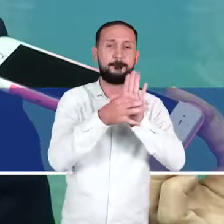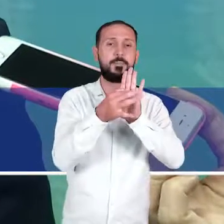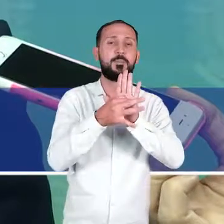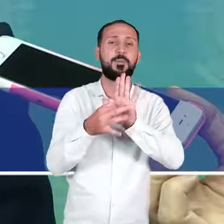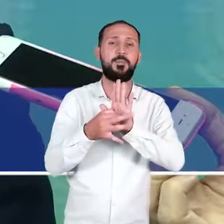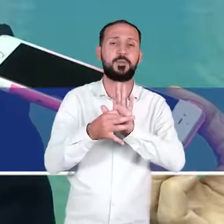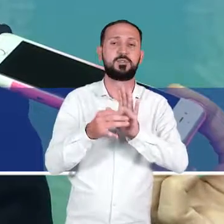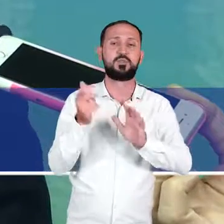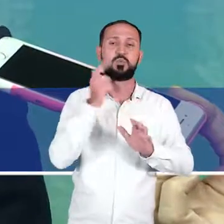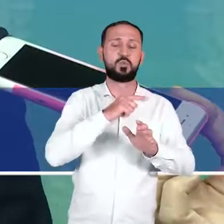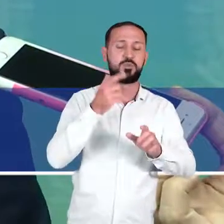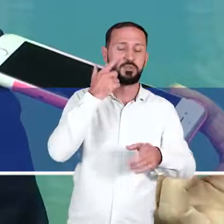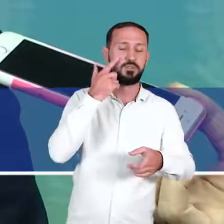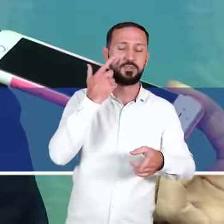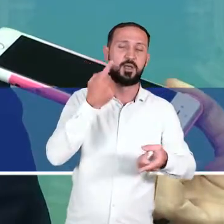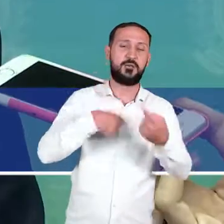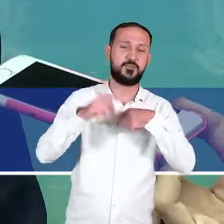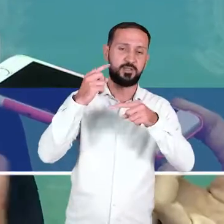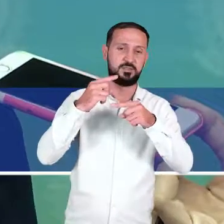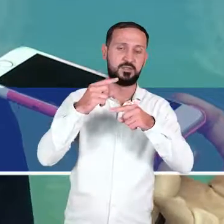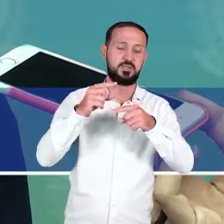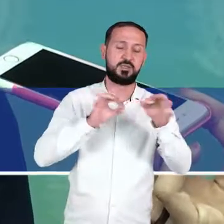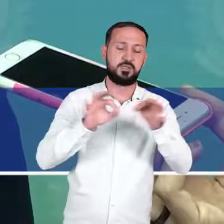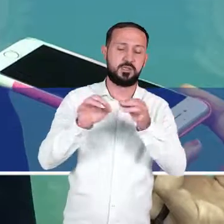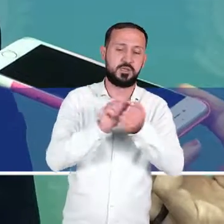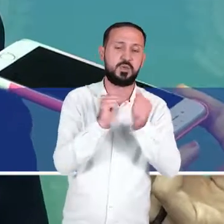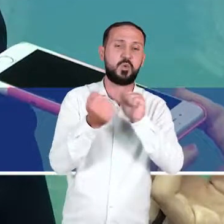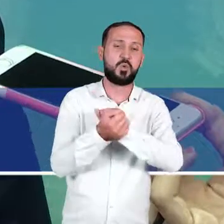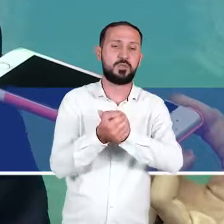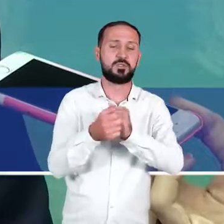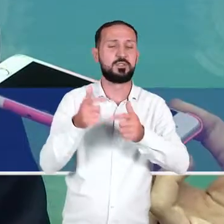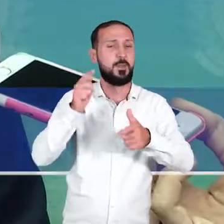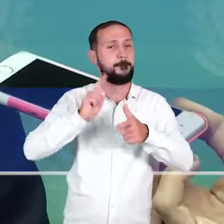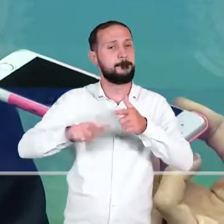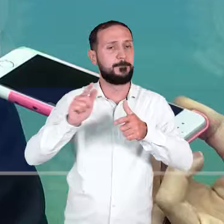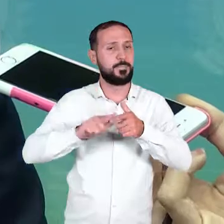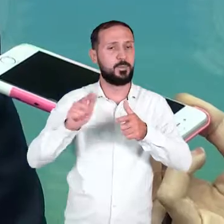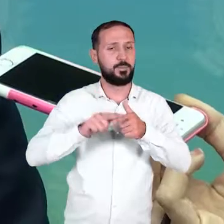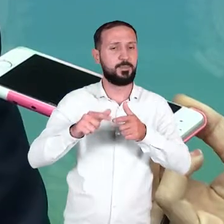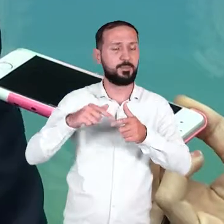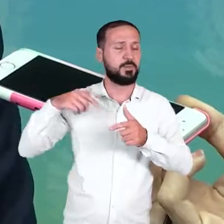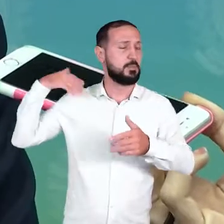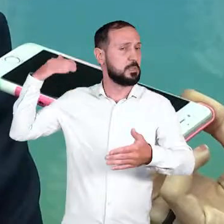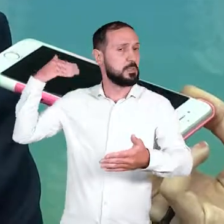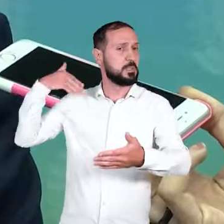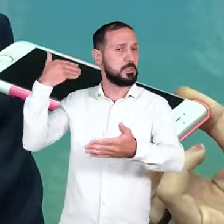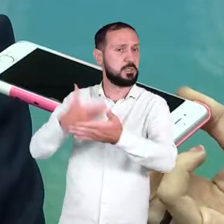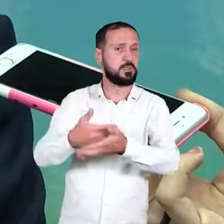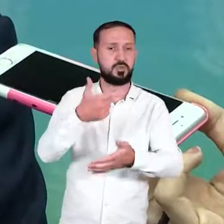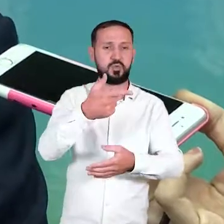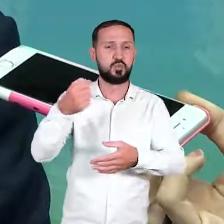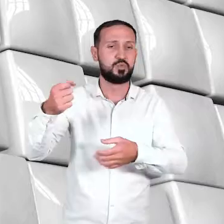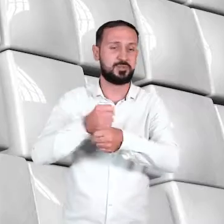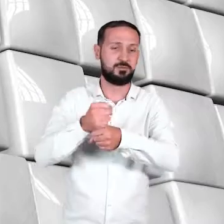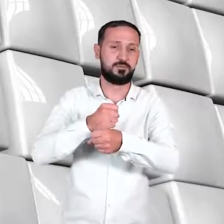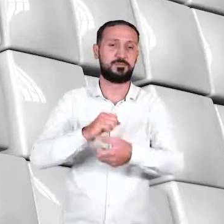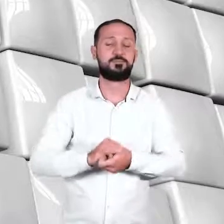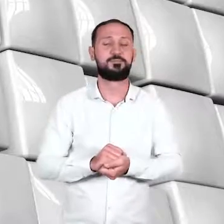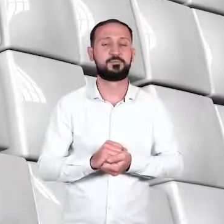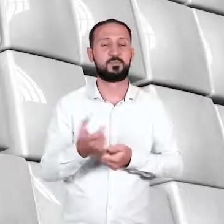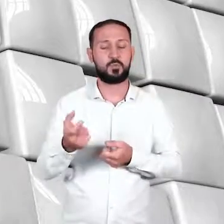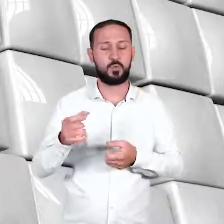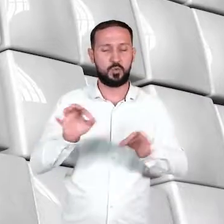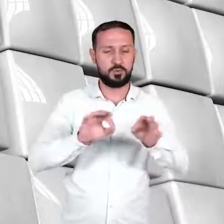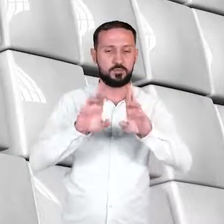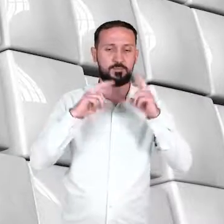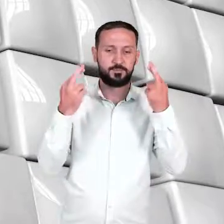pré-proposta para que nós possamos avançar e corrigir um problema que tem 200 anos. Reunidos